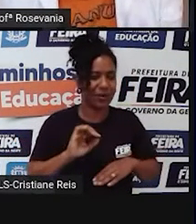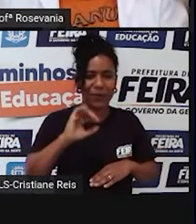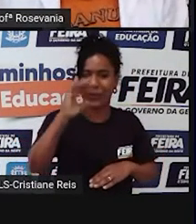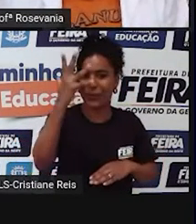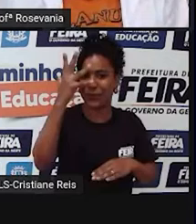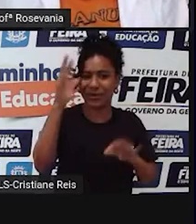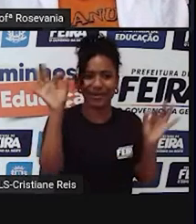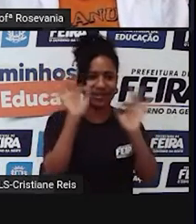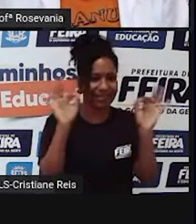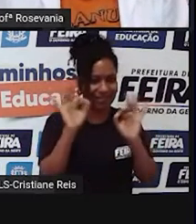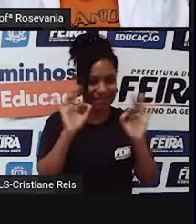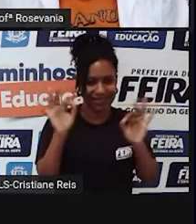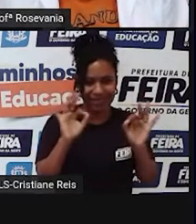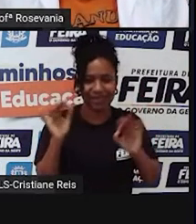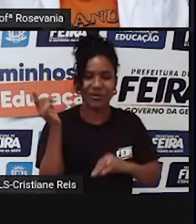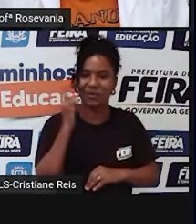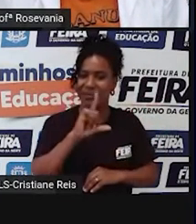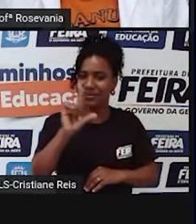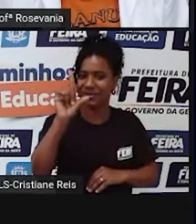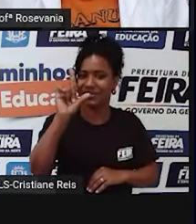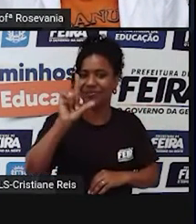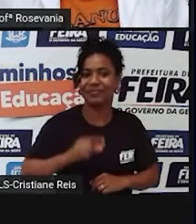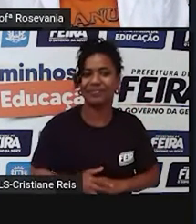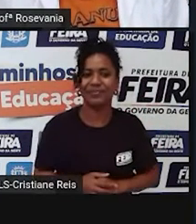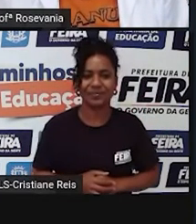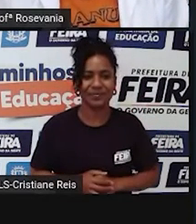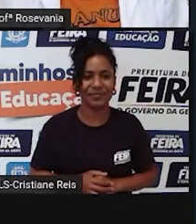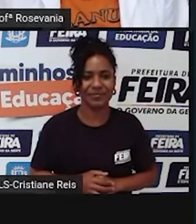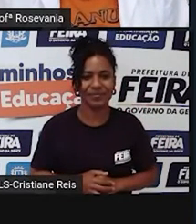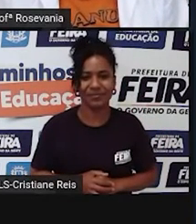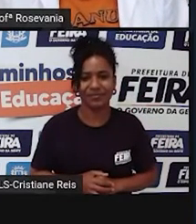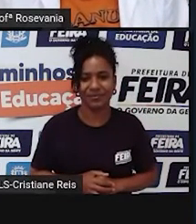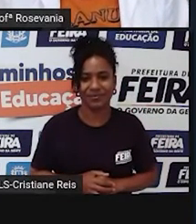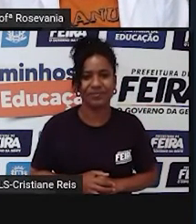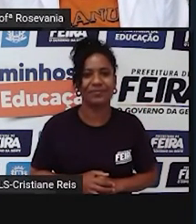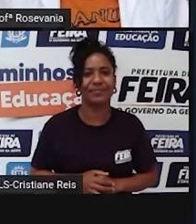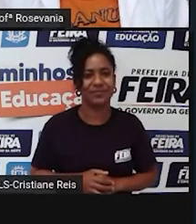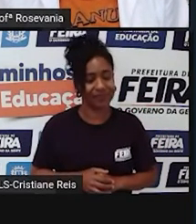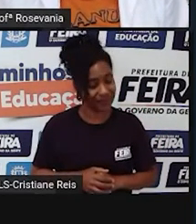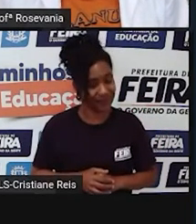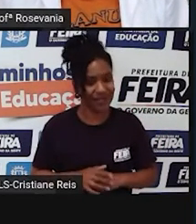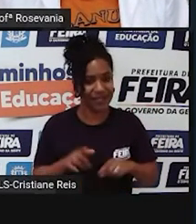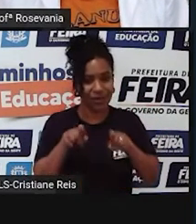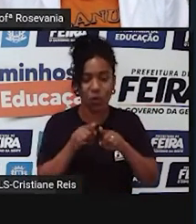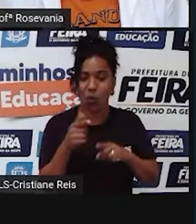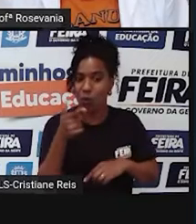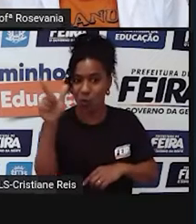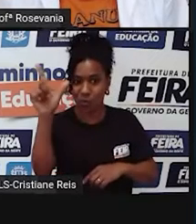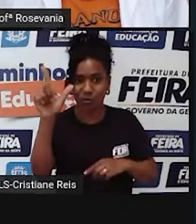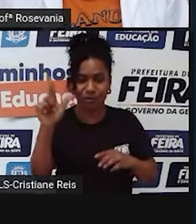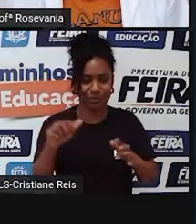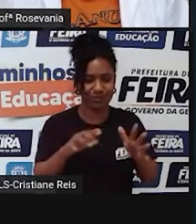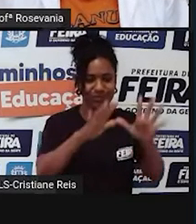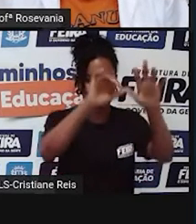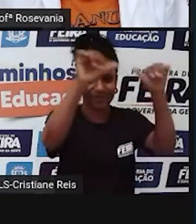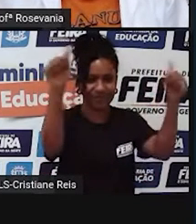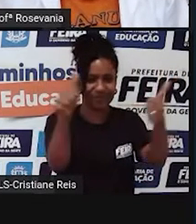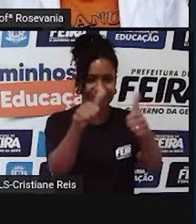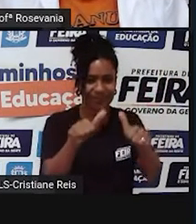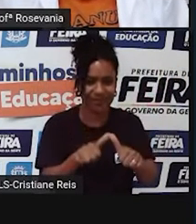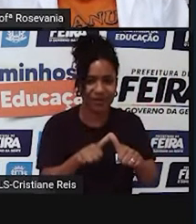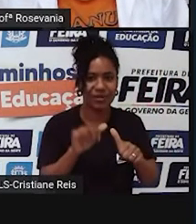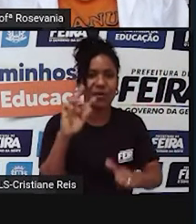acontecido nada, né, com nenhum deles. Bom, vamos lá. Outra forma, né, de mapas, né, são os